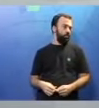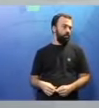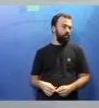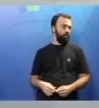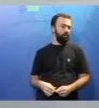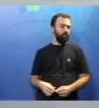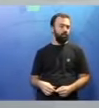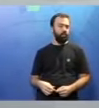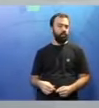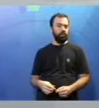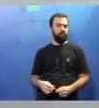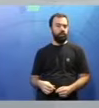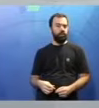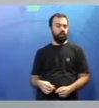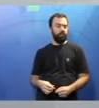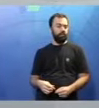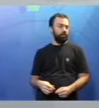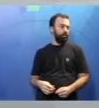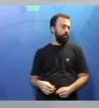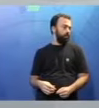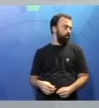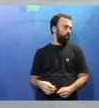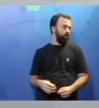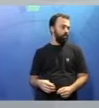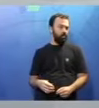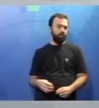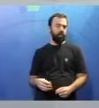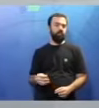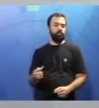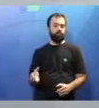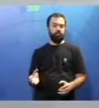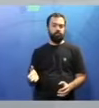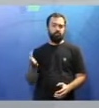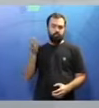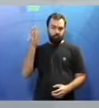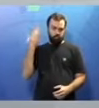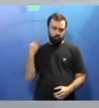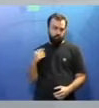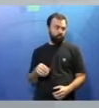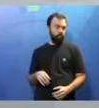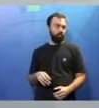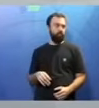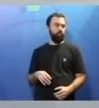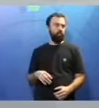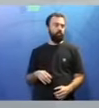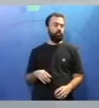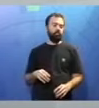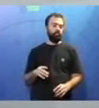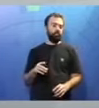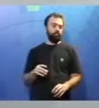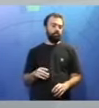Bom, agora voltando para os domínios e para os reinos, vamos começar pelo domínio bactéria.